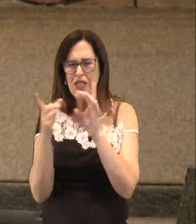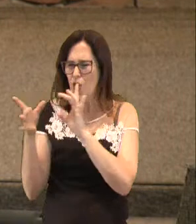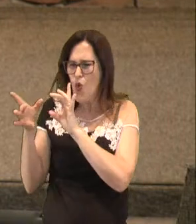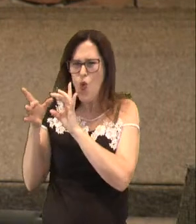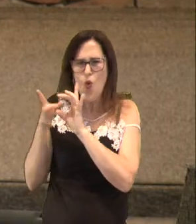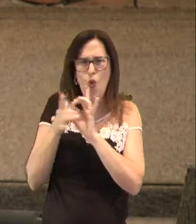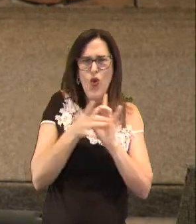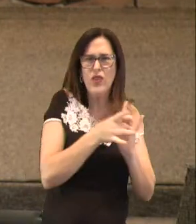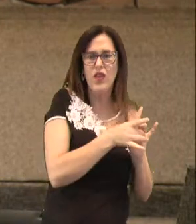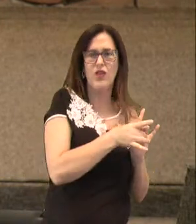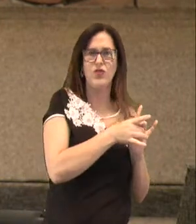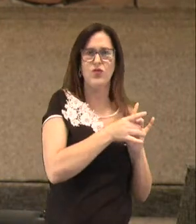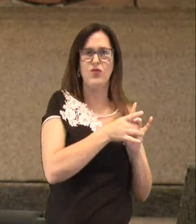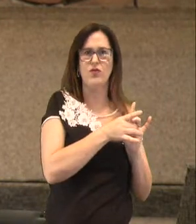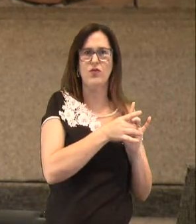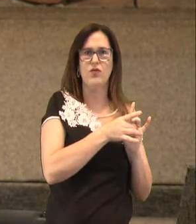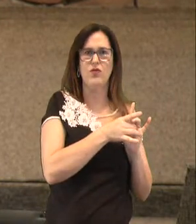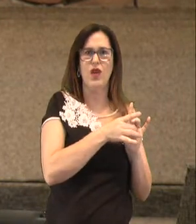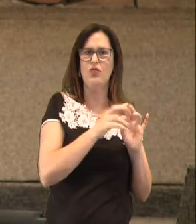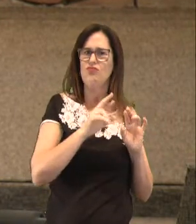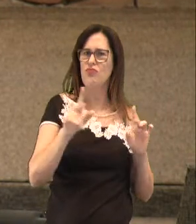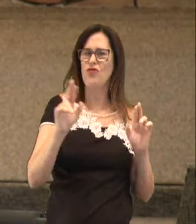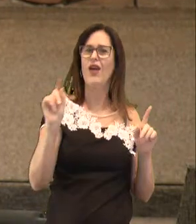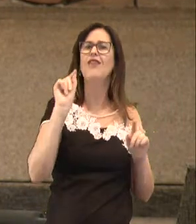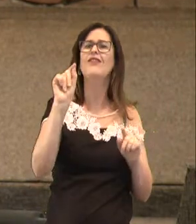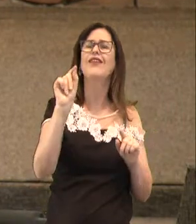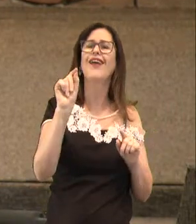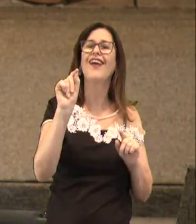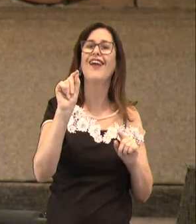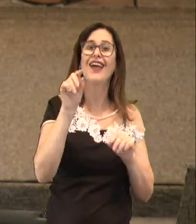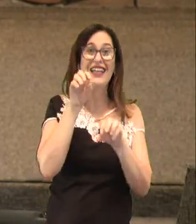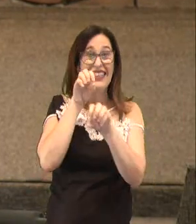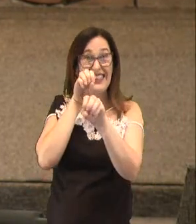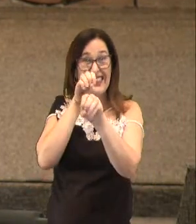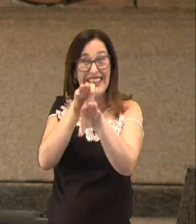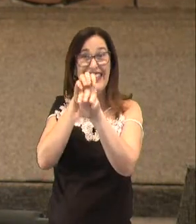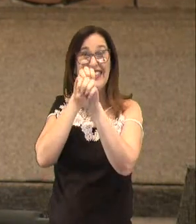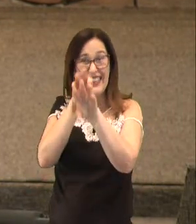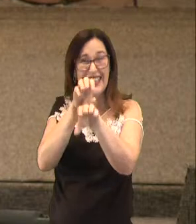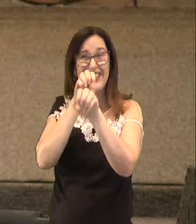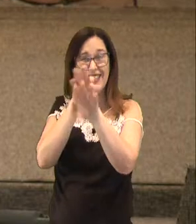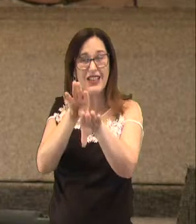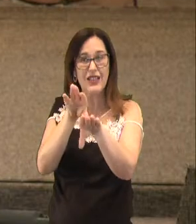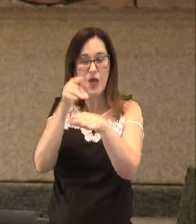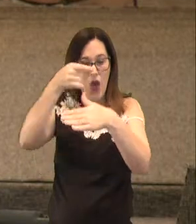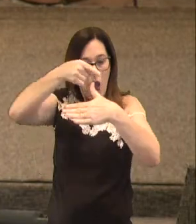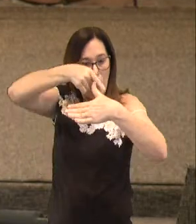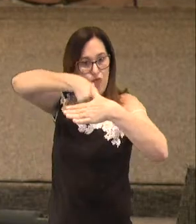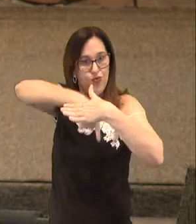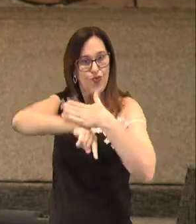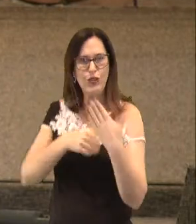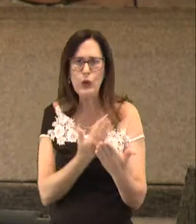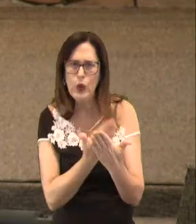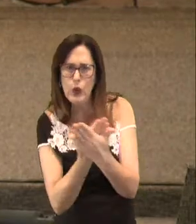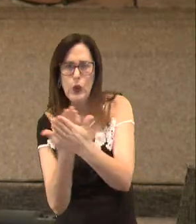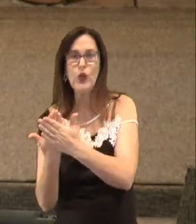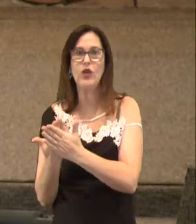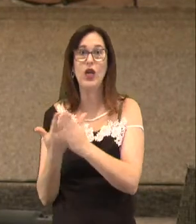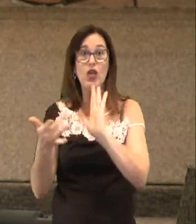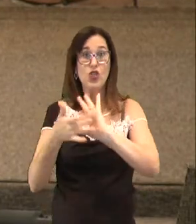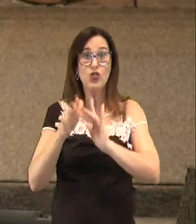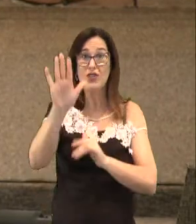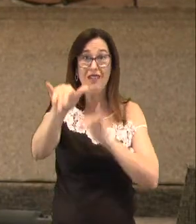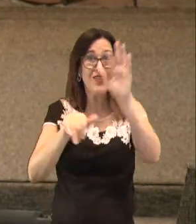aqui não é outro senão de ensino, de aprofundamento. Jesus estava chamando